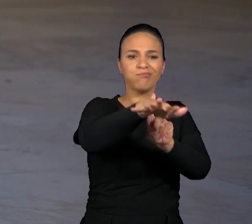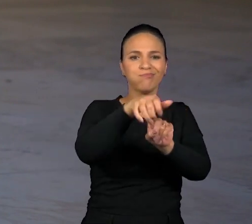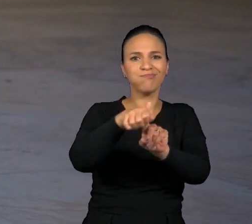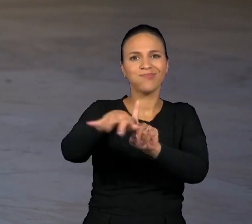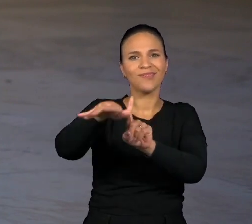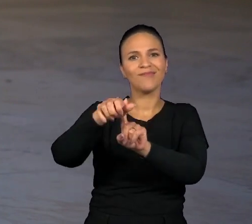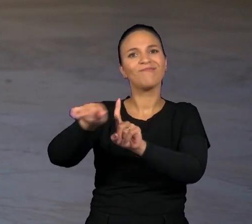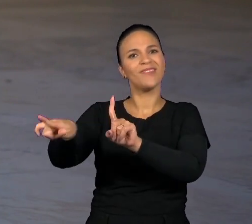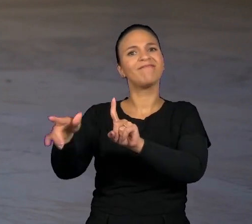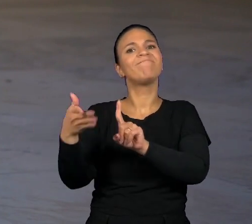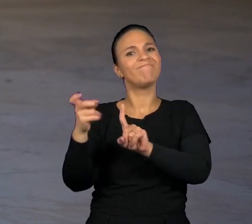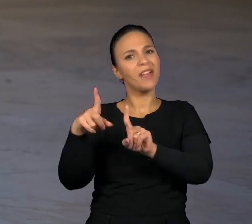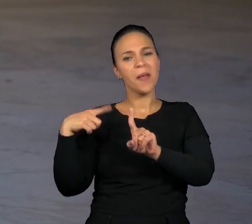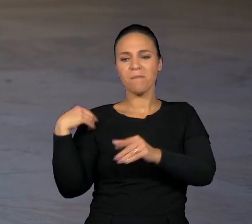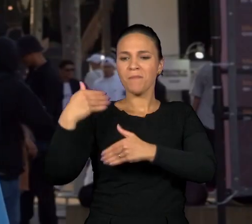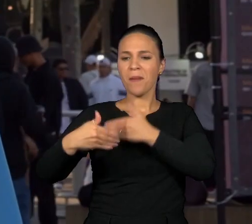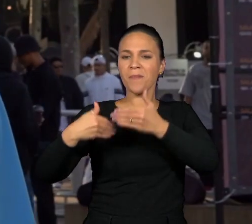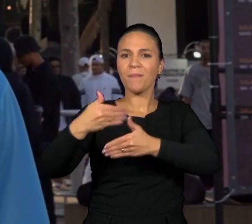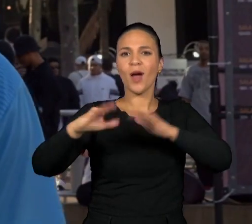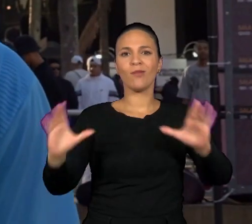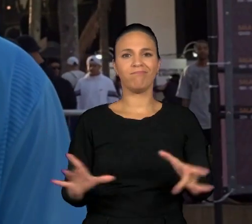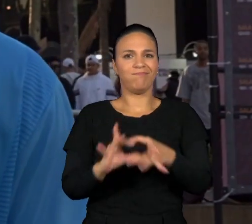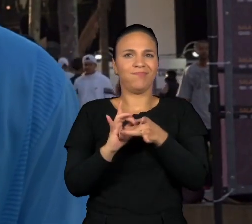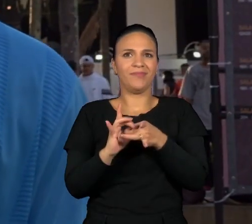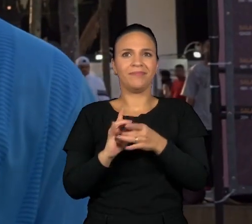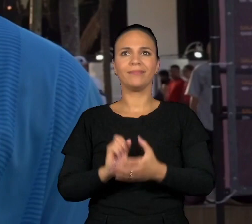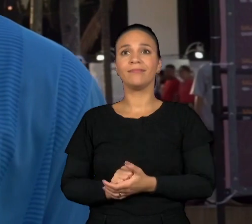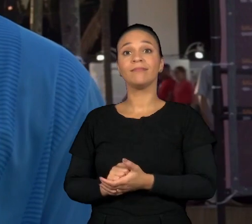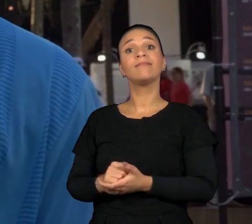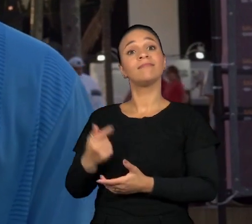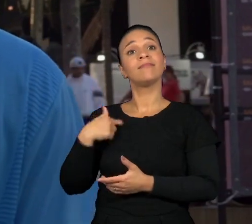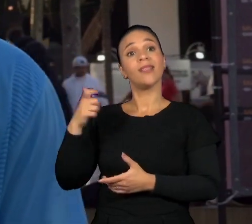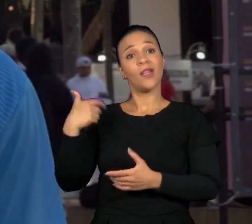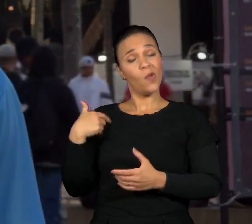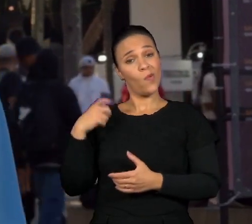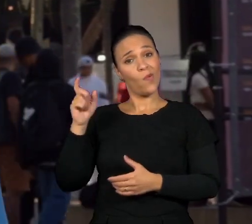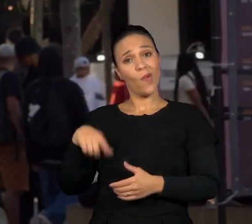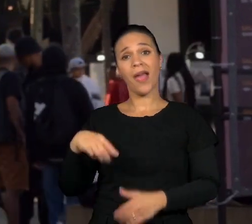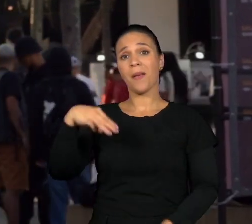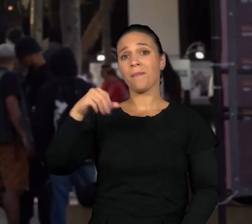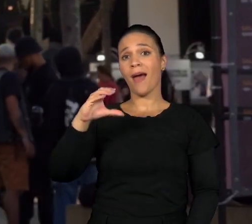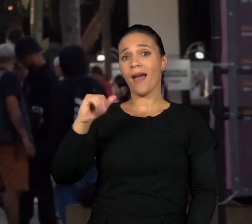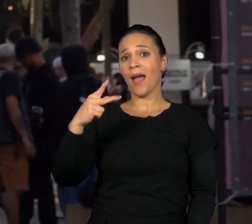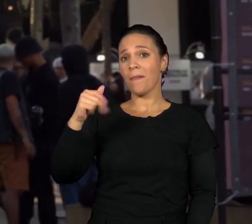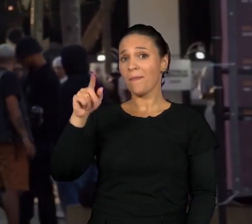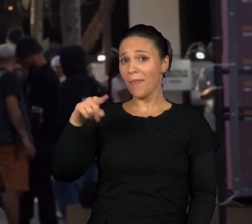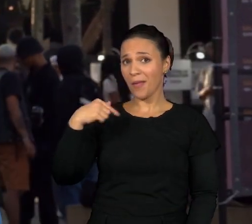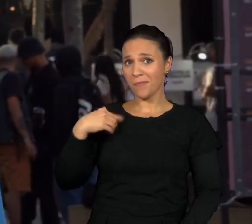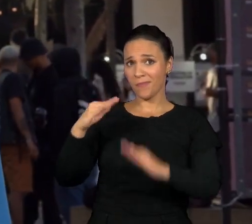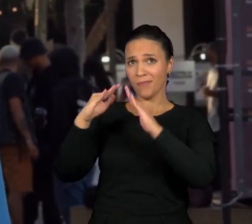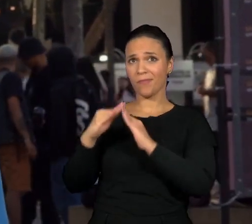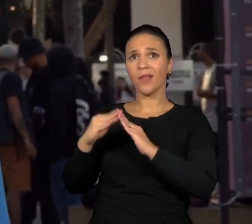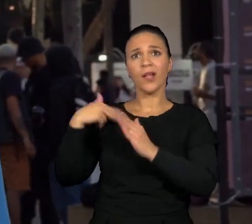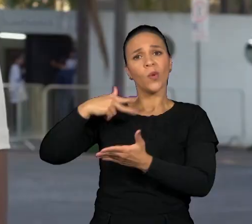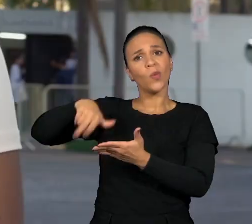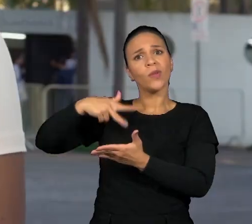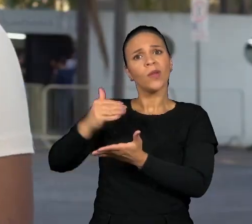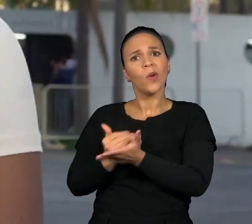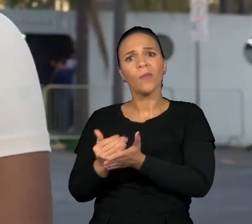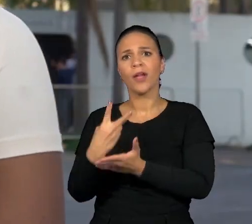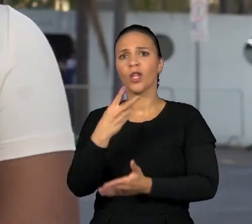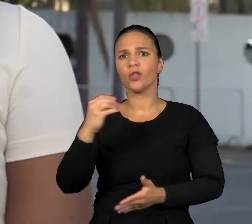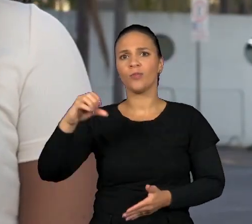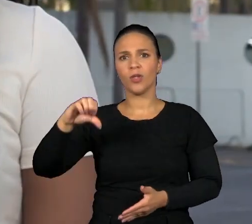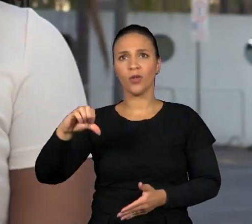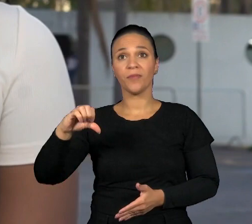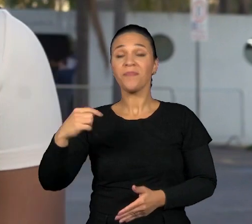um movimento coletivo. Sou do Amapá, Macapá. Eu danço desde 2009. Eu